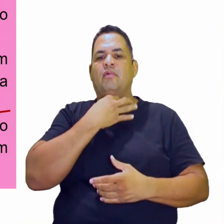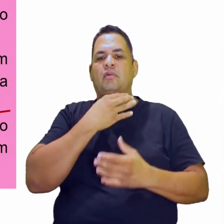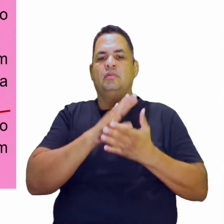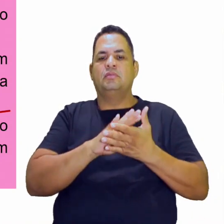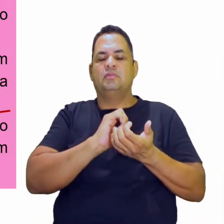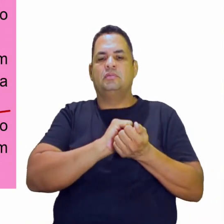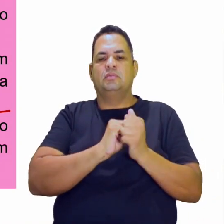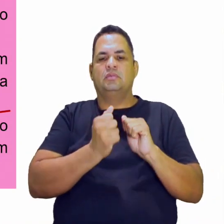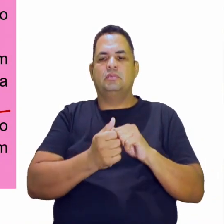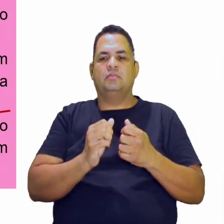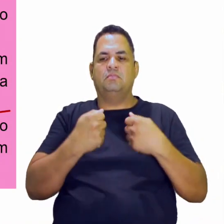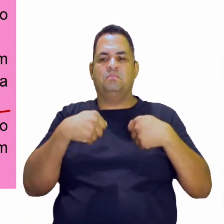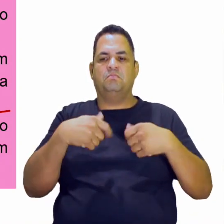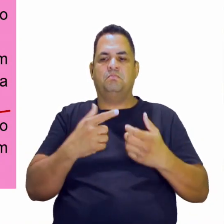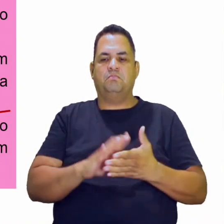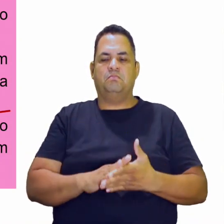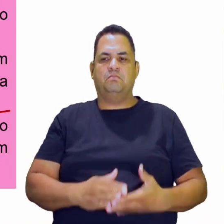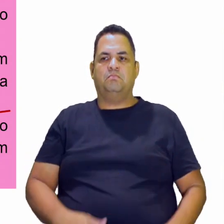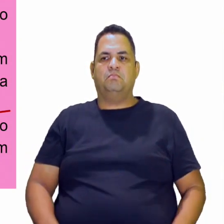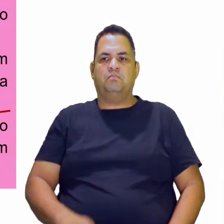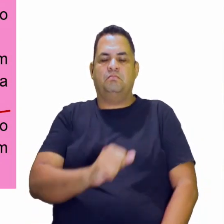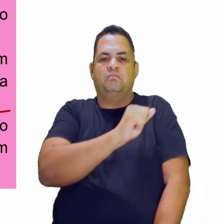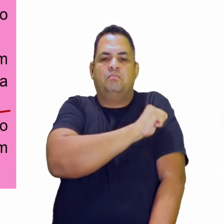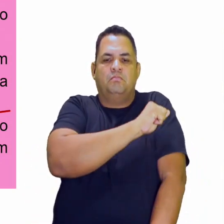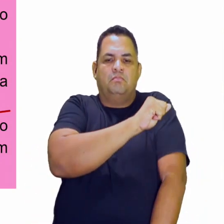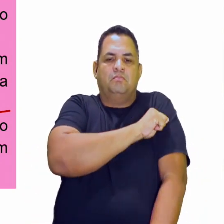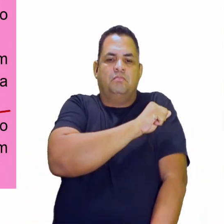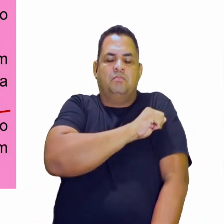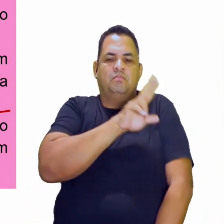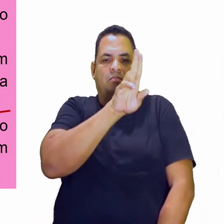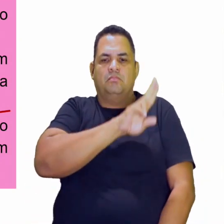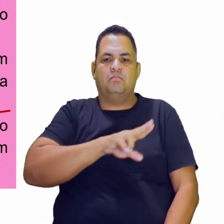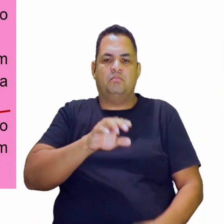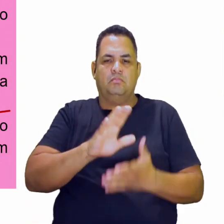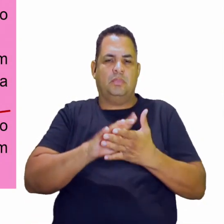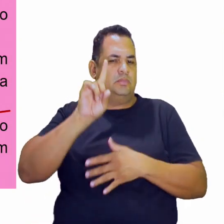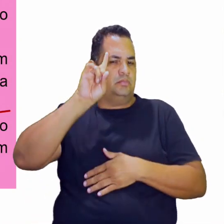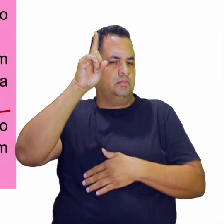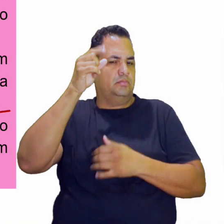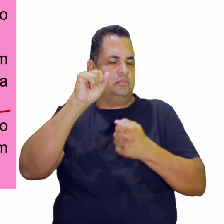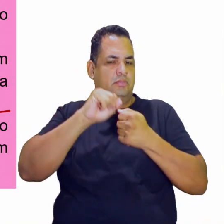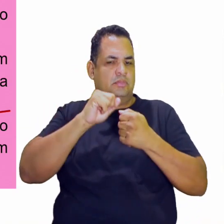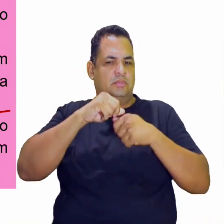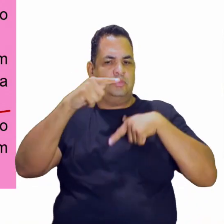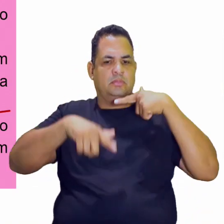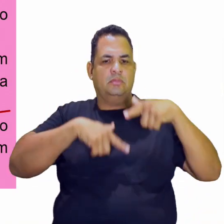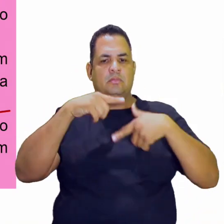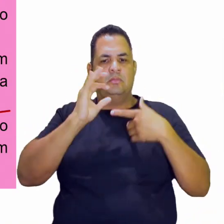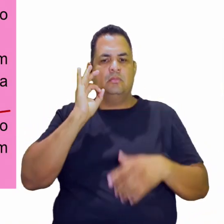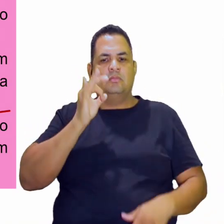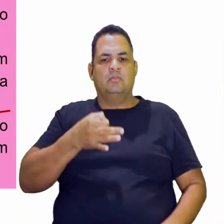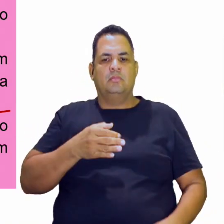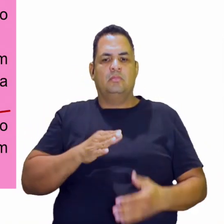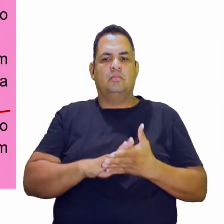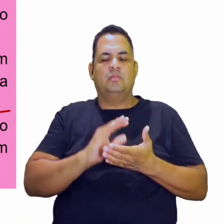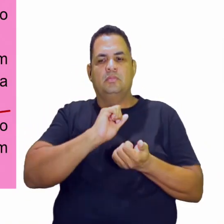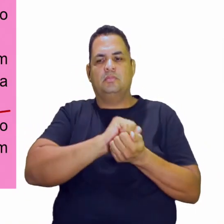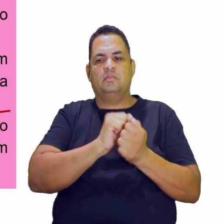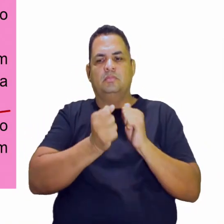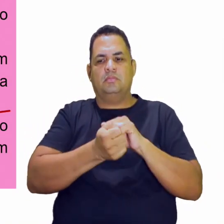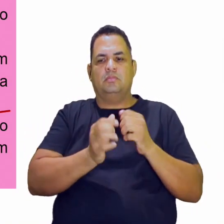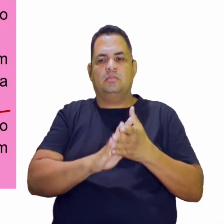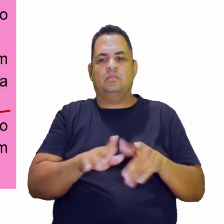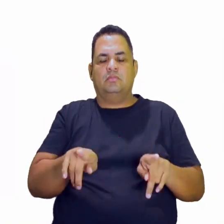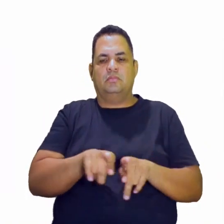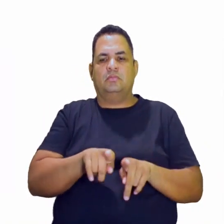enfim. Vocês podem, estudante, usar a criatividade para fazer esse trabalho, certo? Pode readaptar